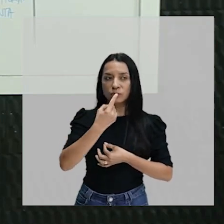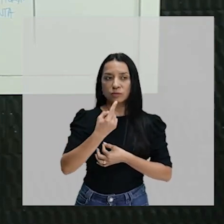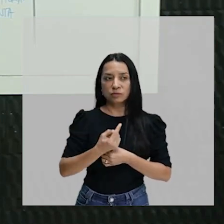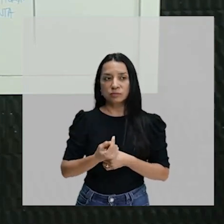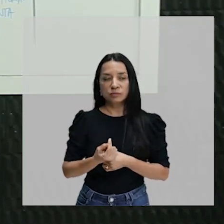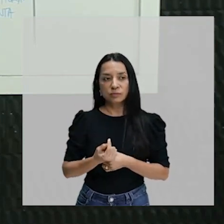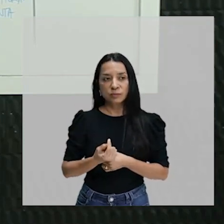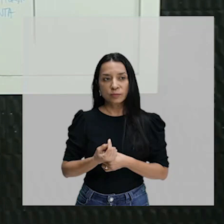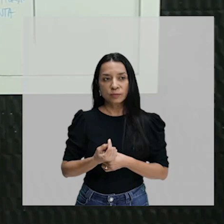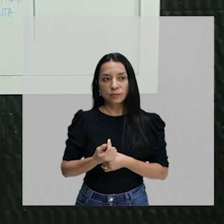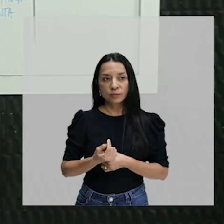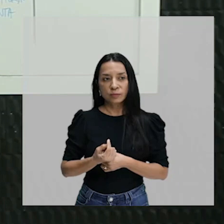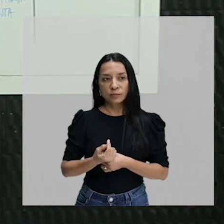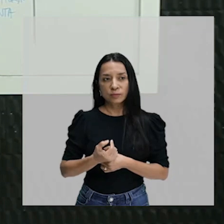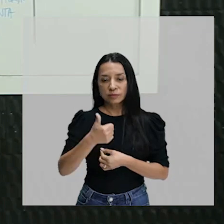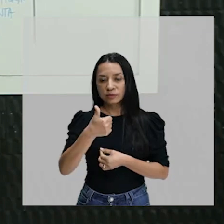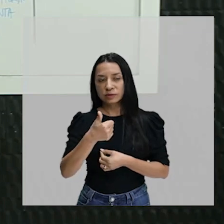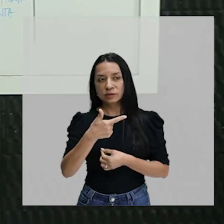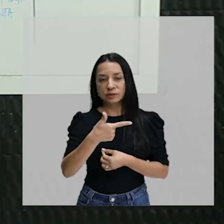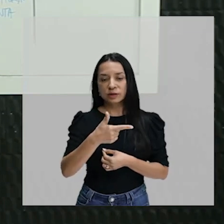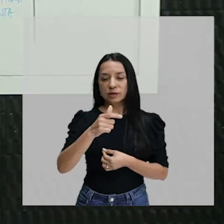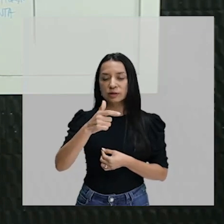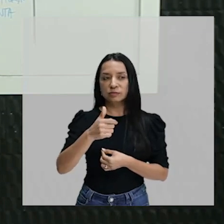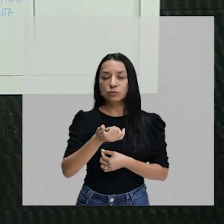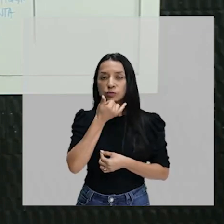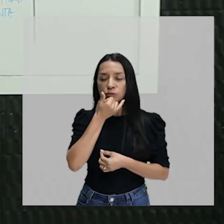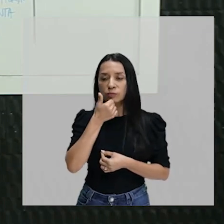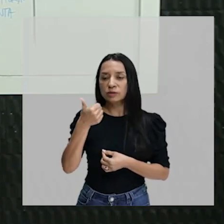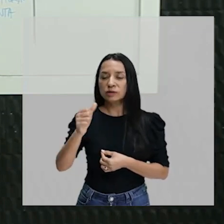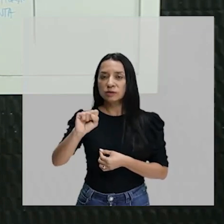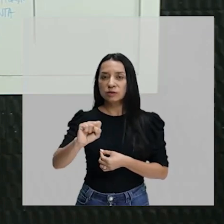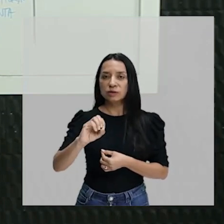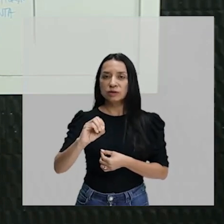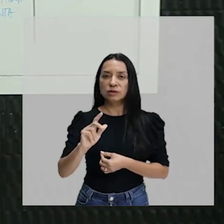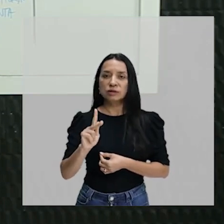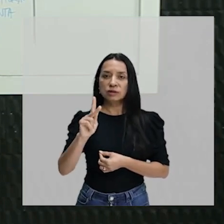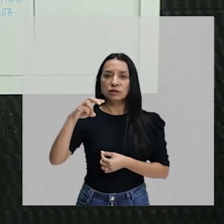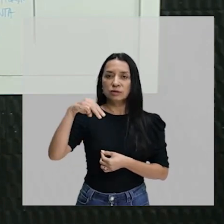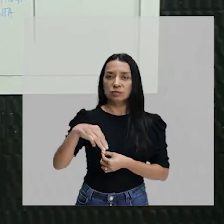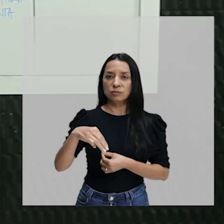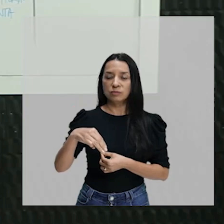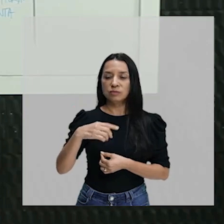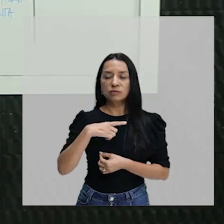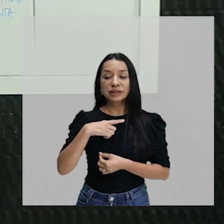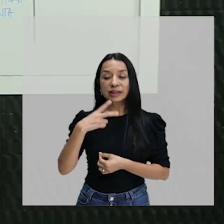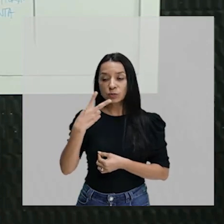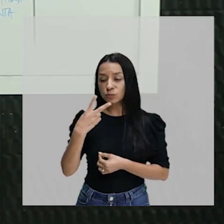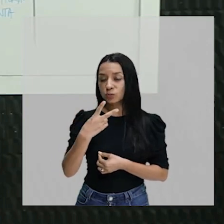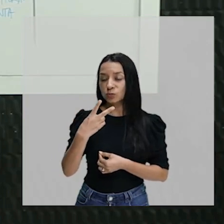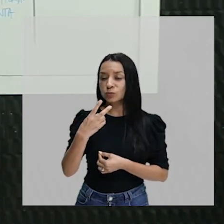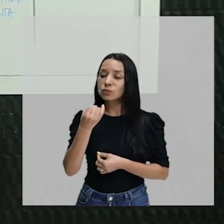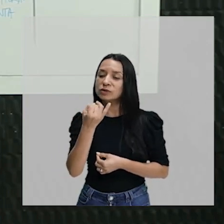3 horas ele vai percorrer 180 km Então você tem duas grandezas aqui